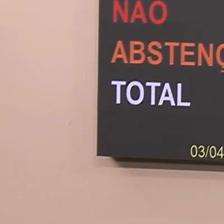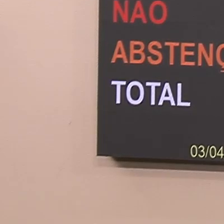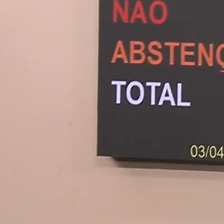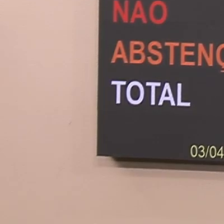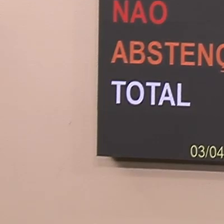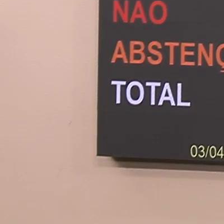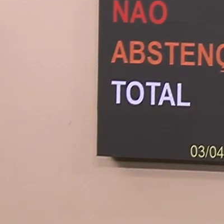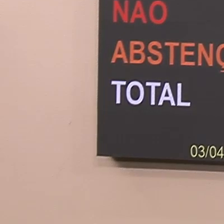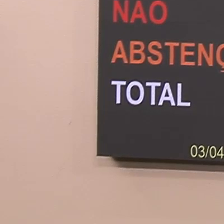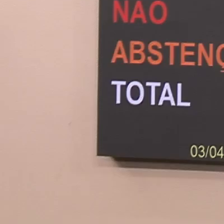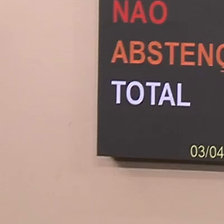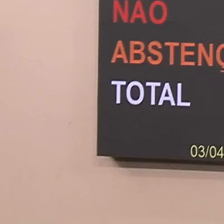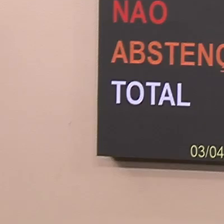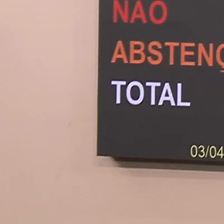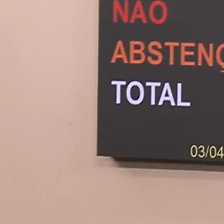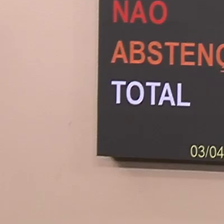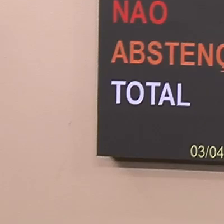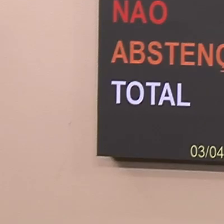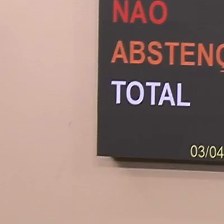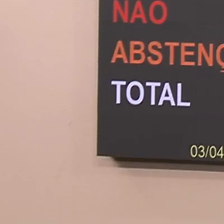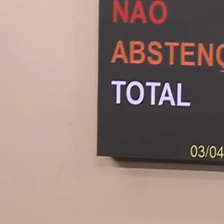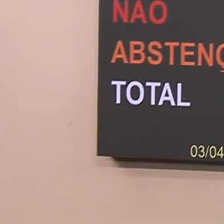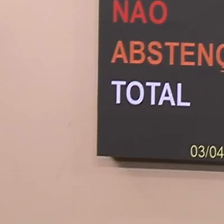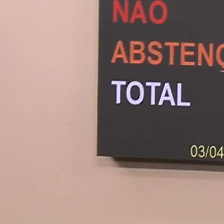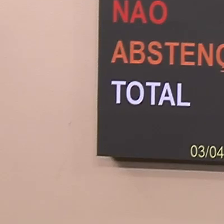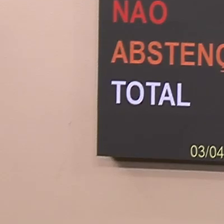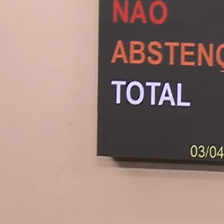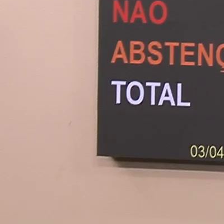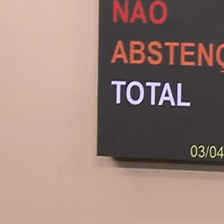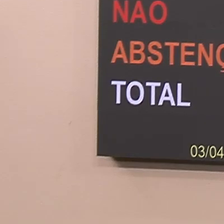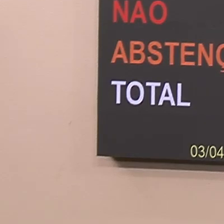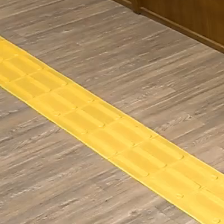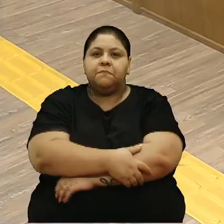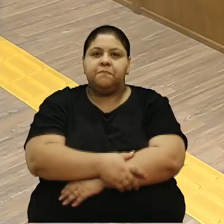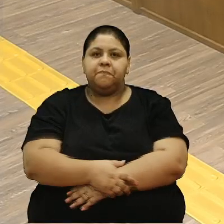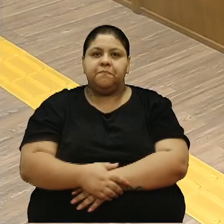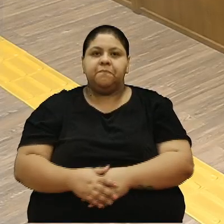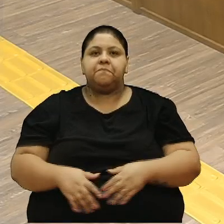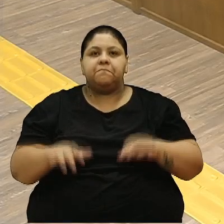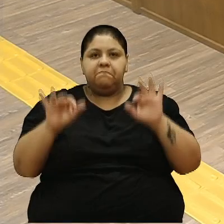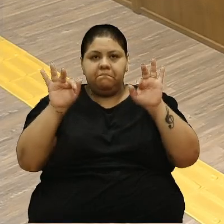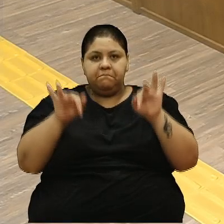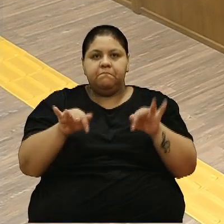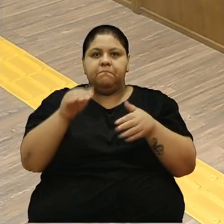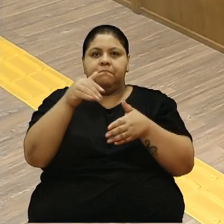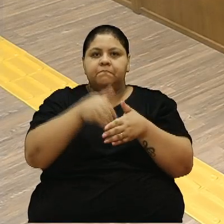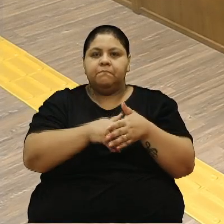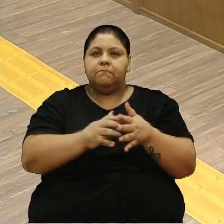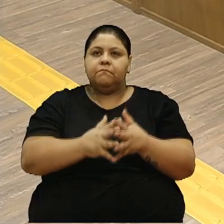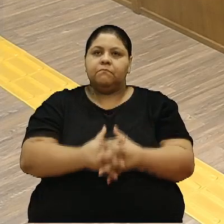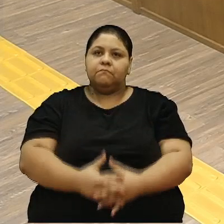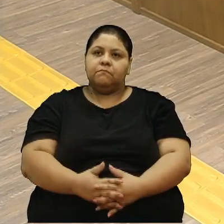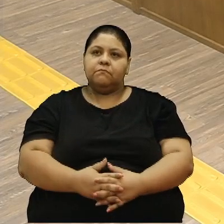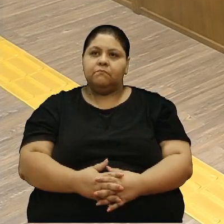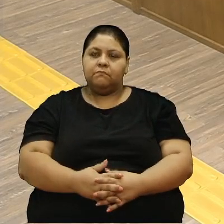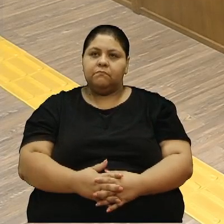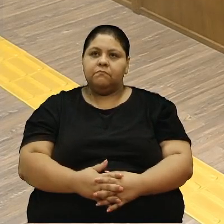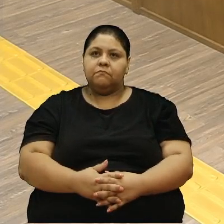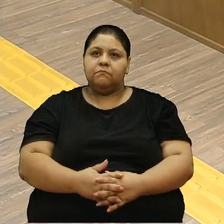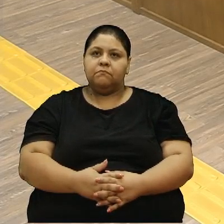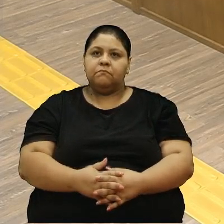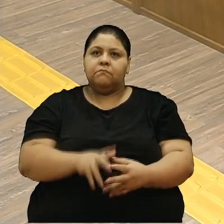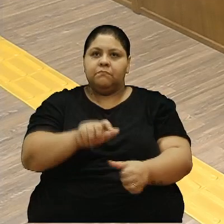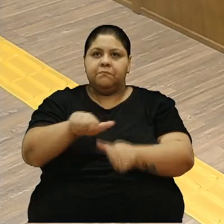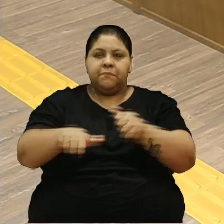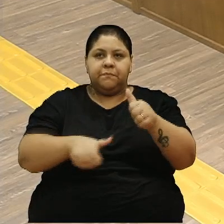vereador... Isso aí, encerrado o registro dos votos, encerrada a votação. A inversão